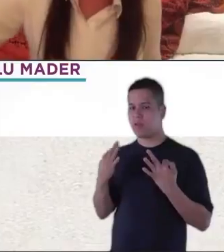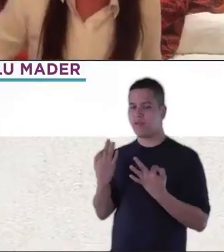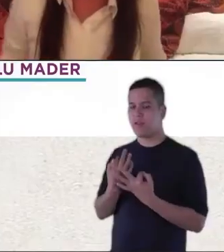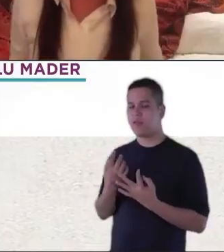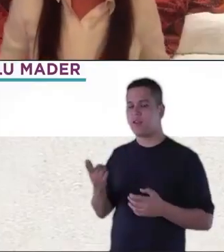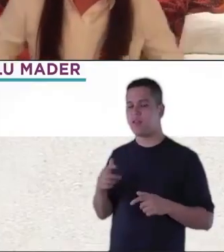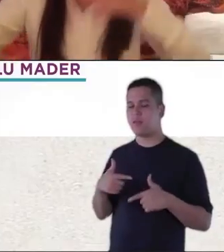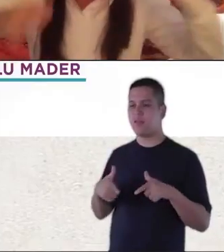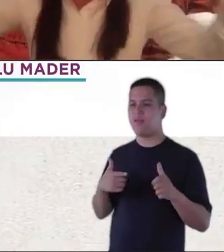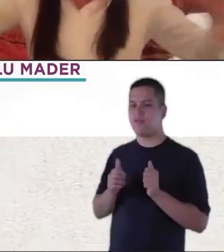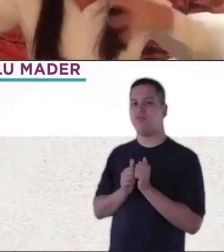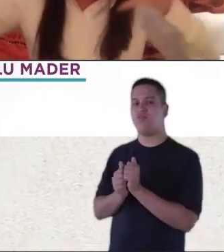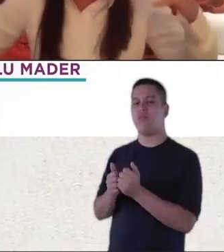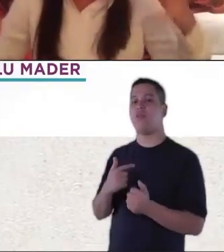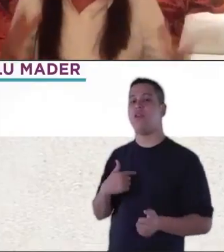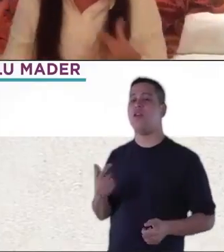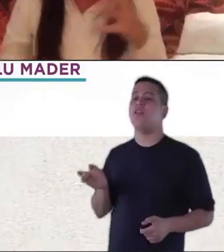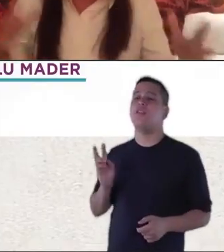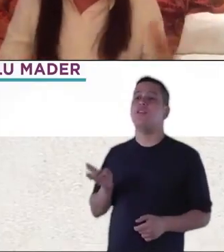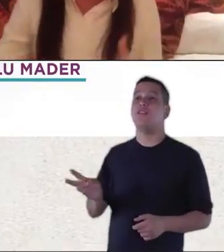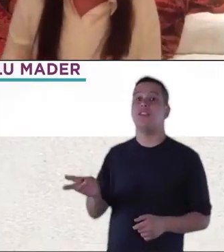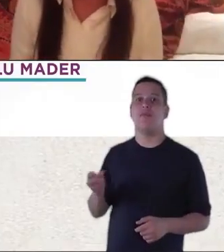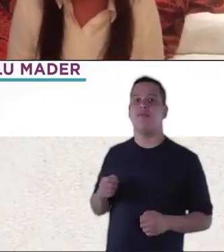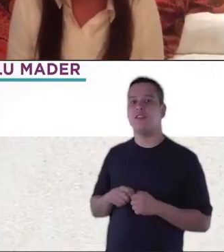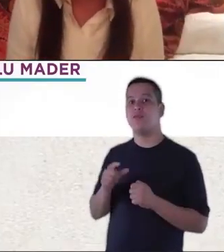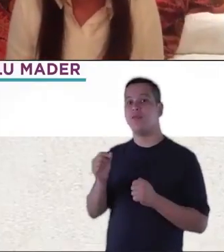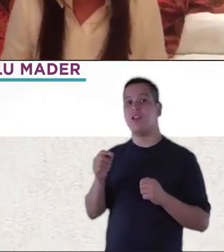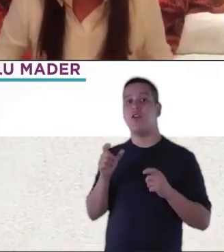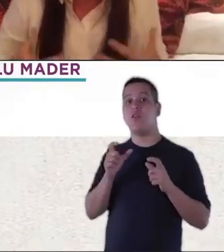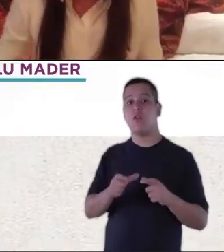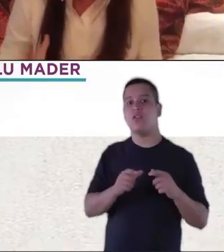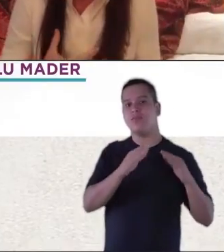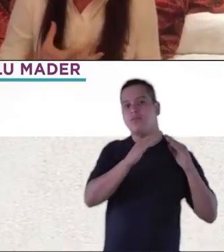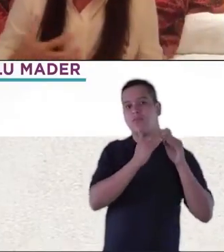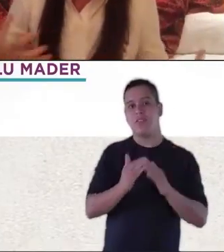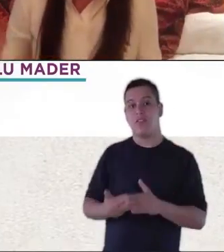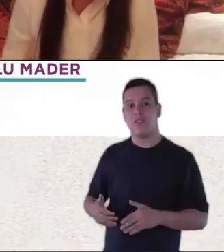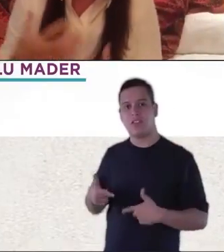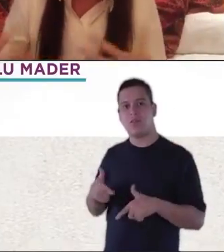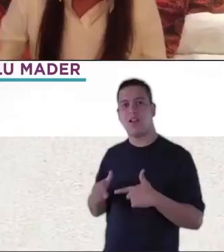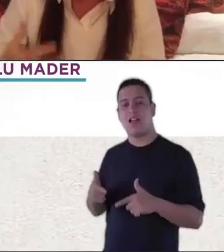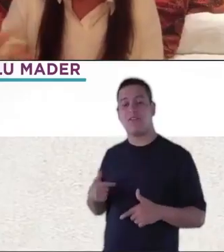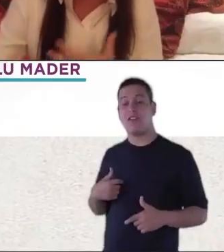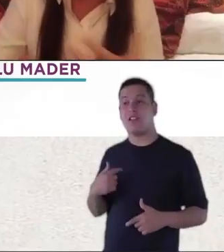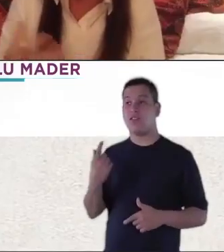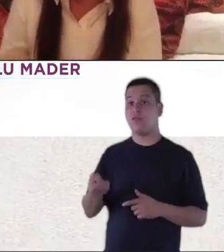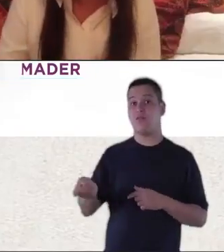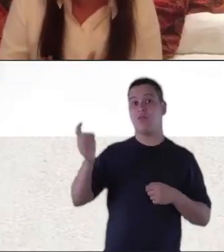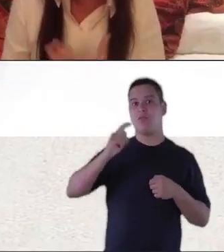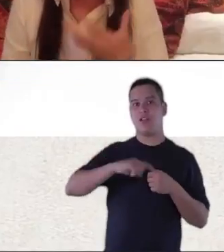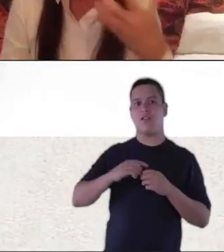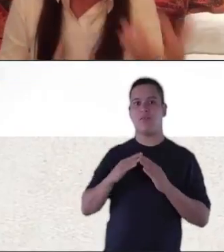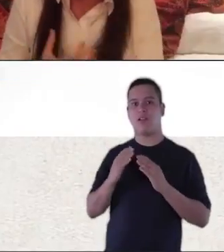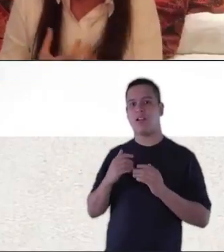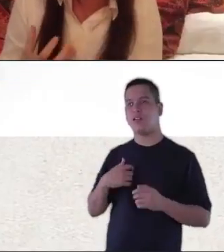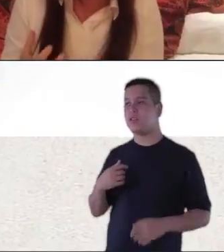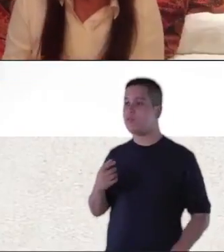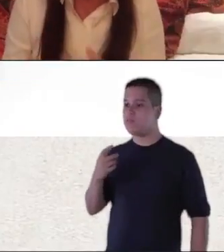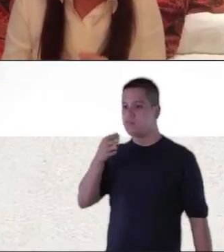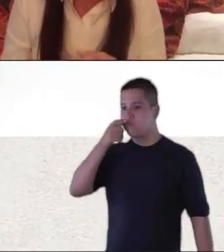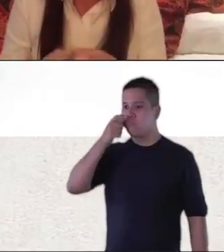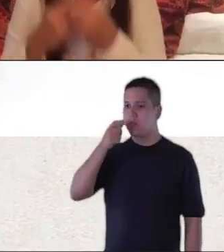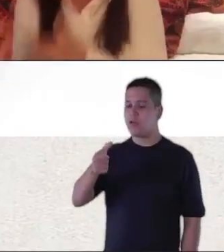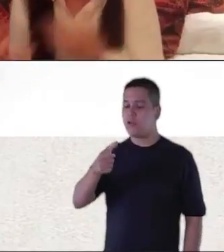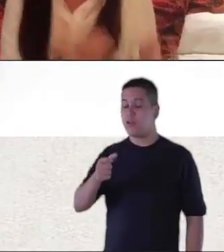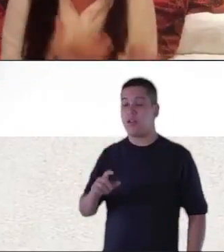com a Mini Kert. A gente vivia nas favelas e tal aqui do Rio e voltávamos muito impressionadas com as histórias dos meninos e